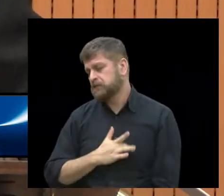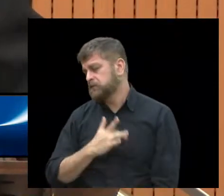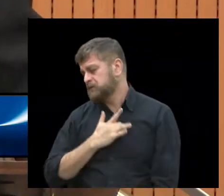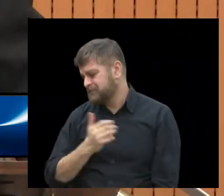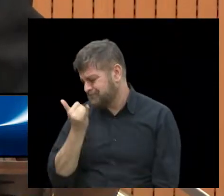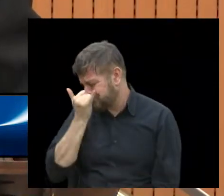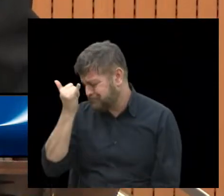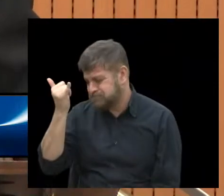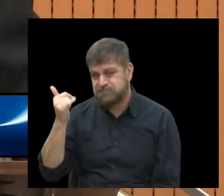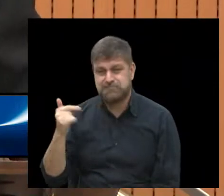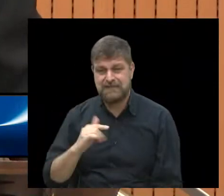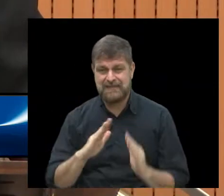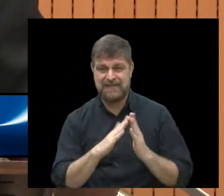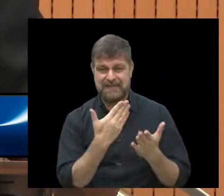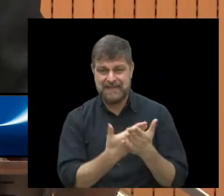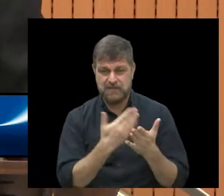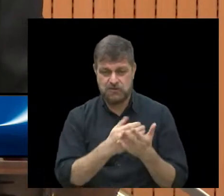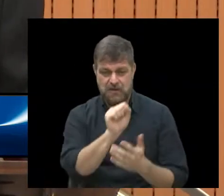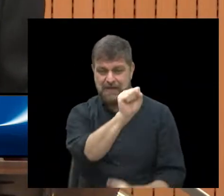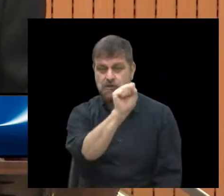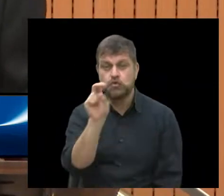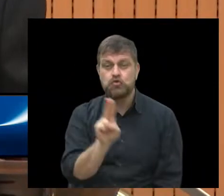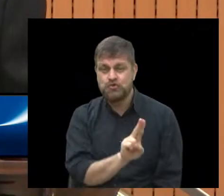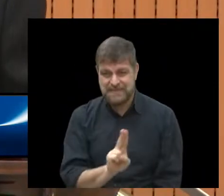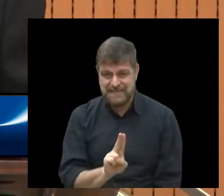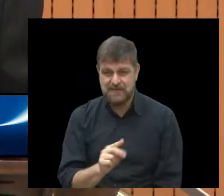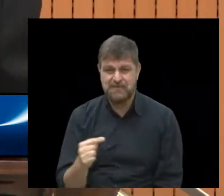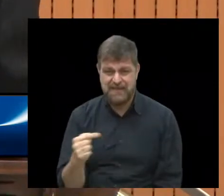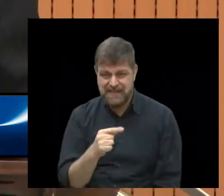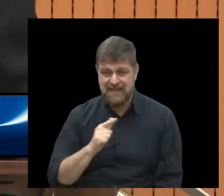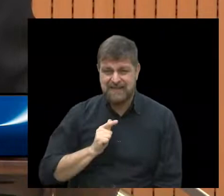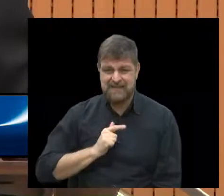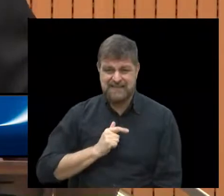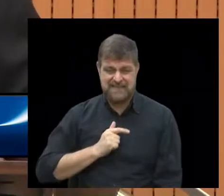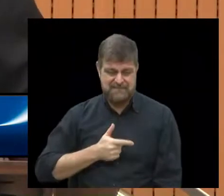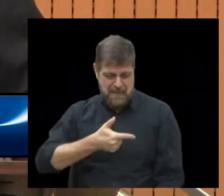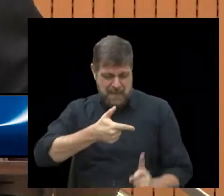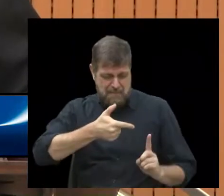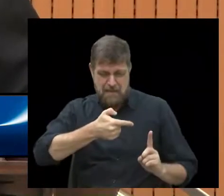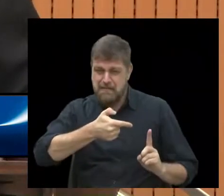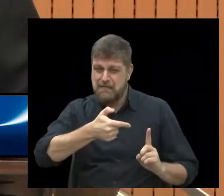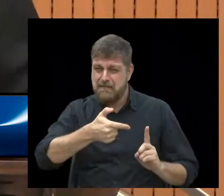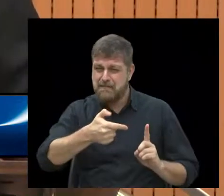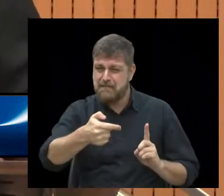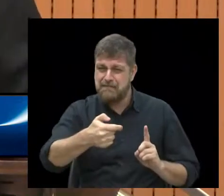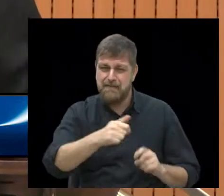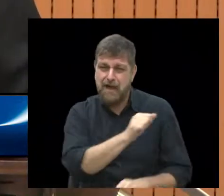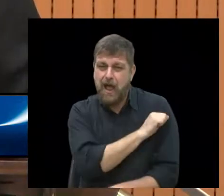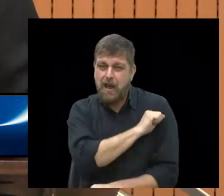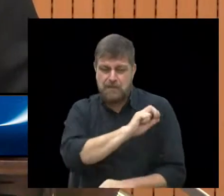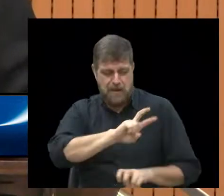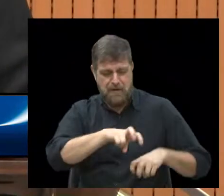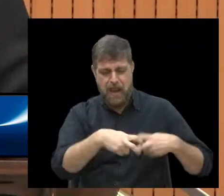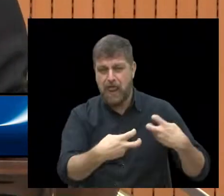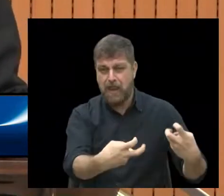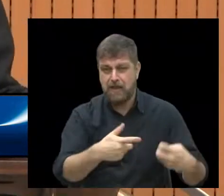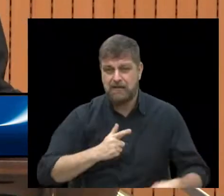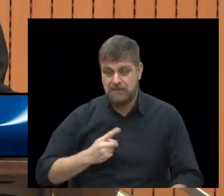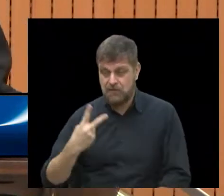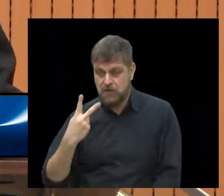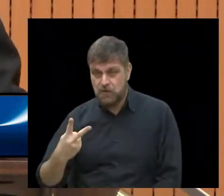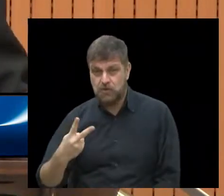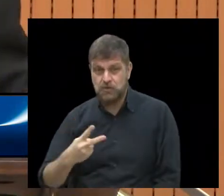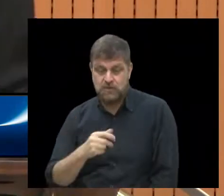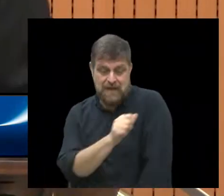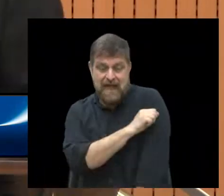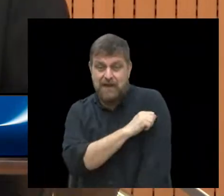ocorrido na escola estadual em Suzano, né, onde houve um massacre de estudantes por 2 ex-alunos